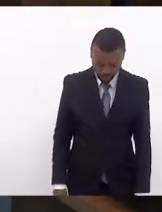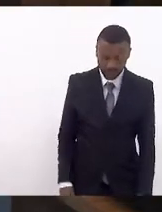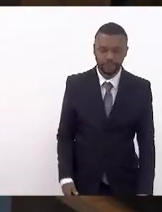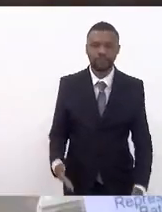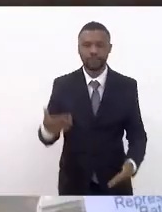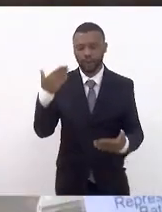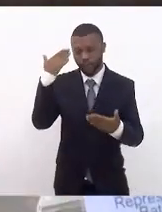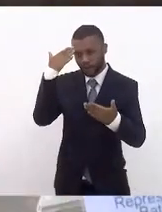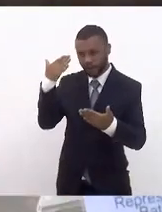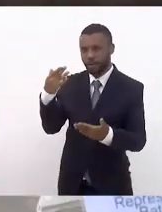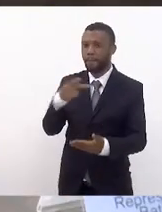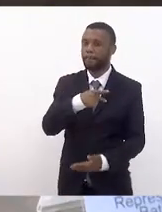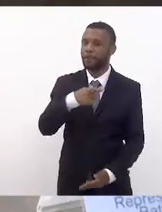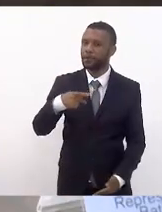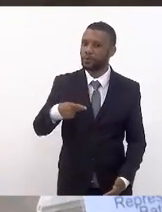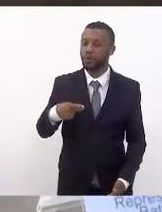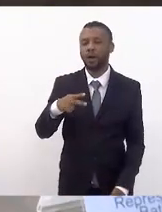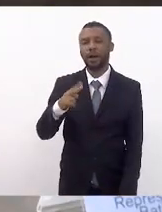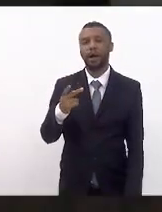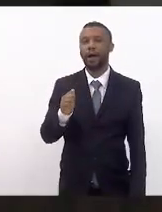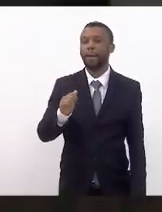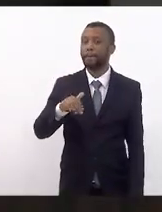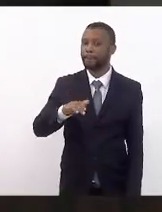Obrigada, pastor Hamilton Ribeiro Vargas.